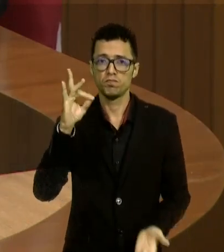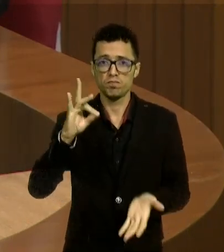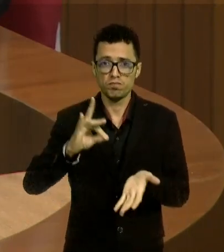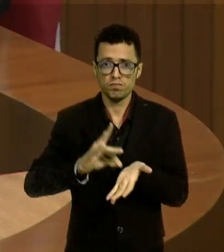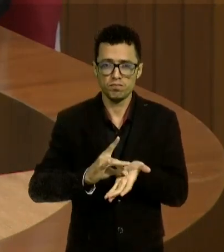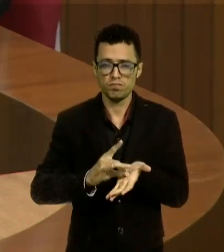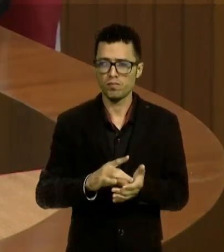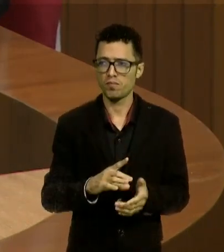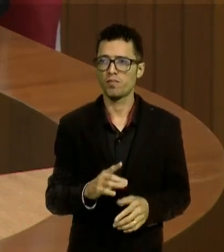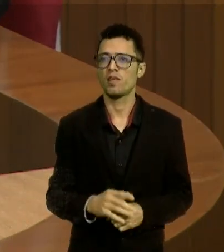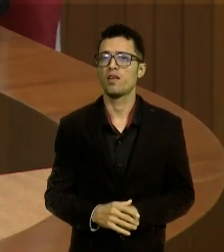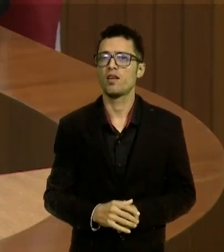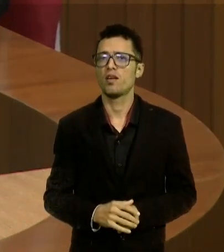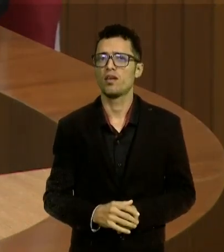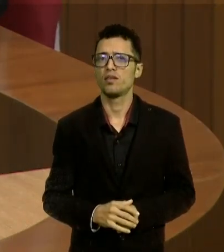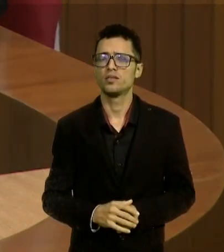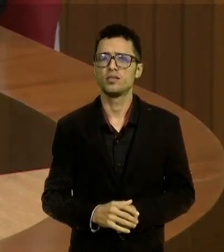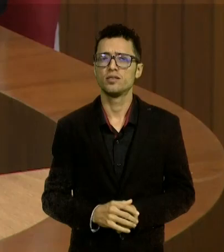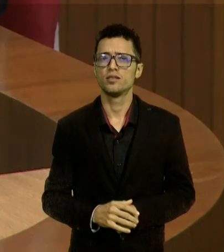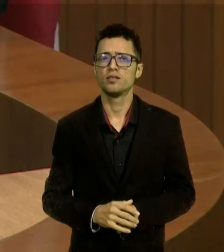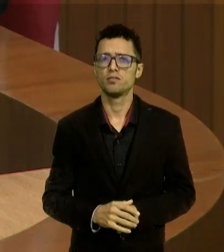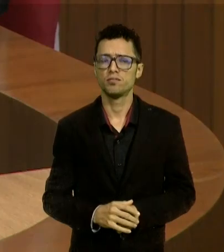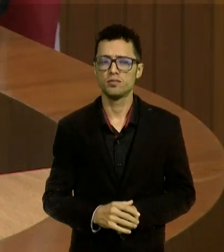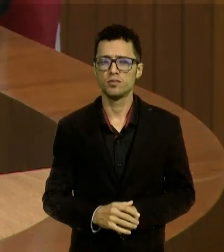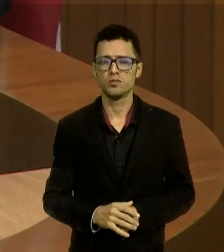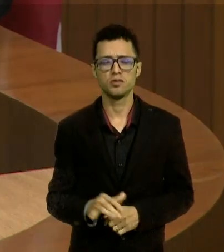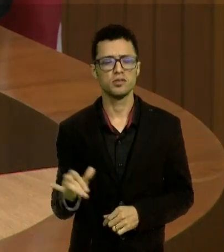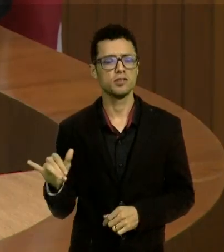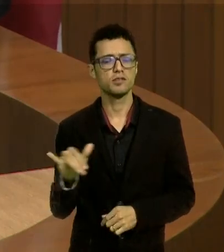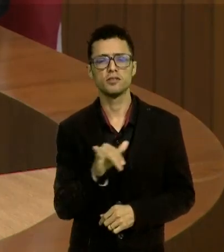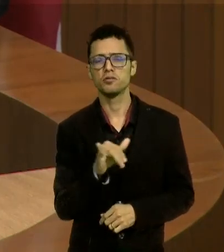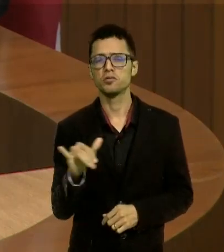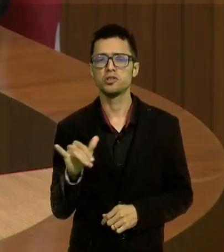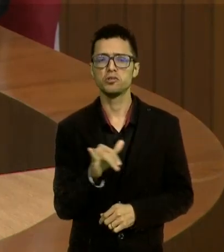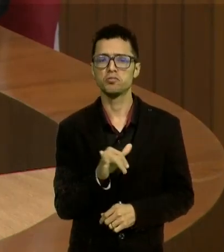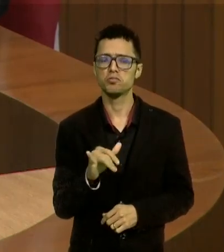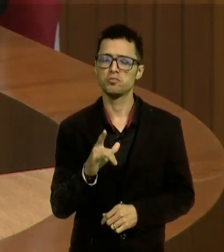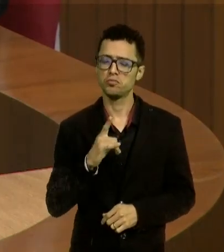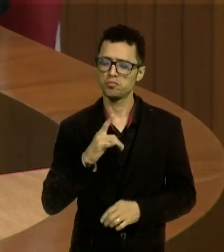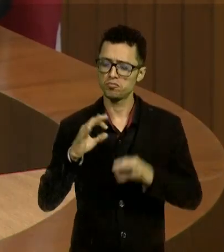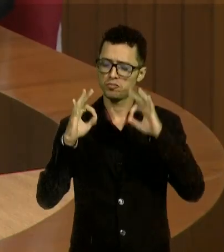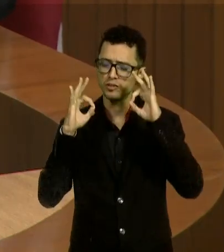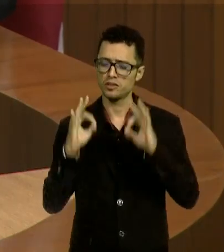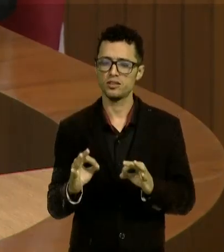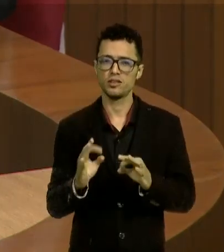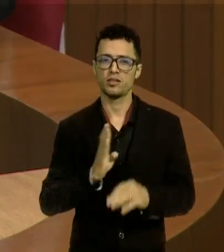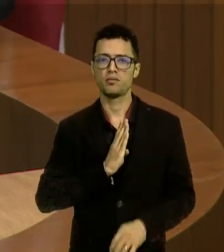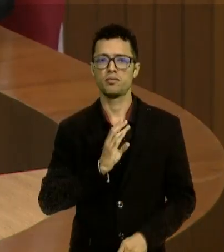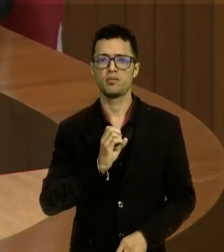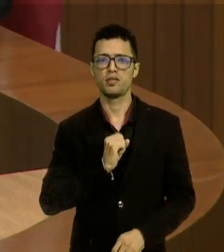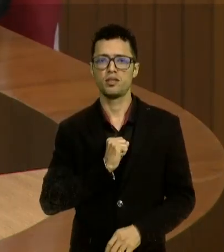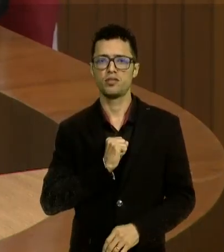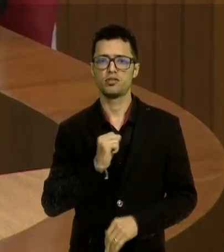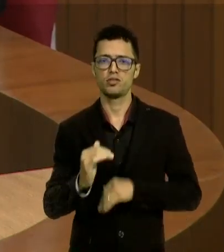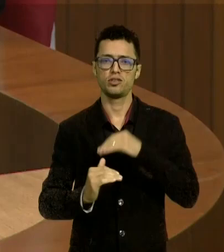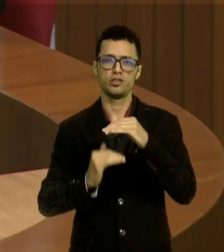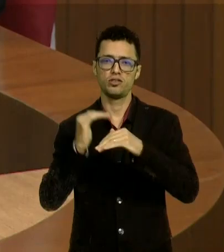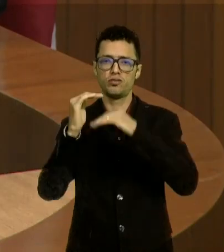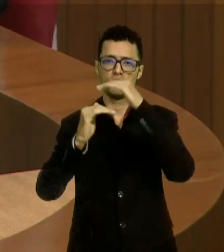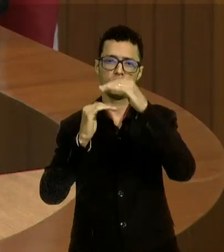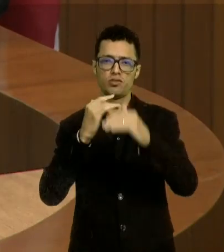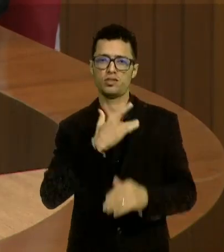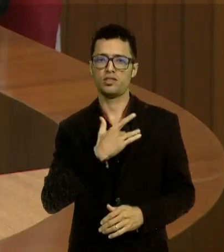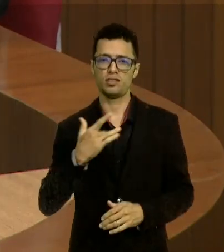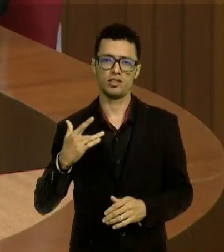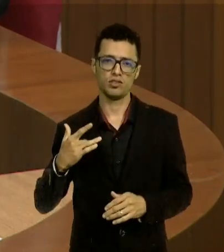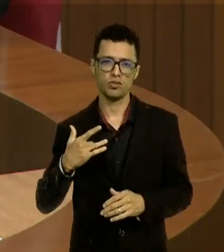muita tranquilidade, que eu tenho certeza que Balsas avançou muito, não só na saúde, mas em todas as áreas.